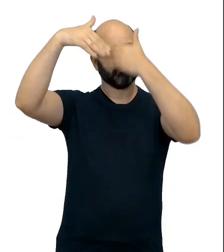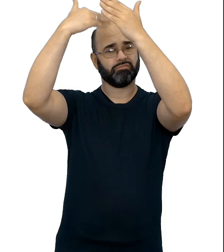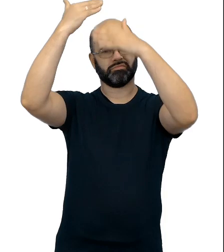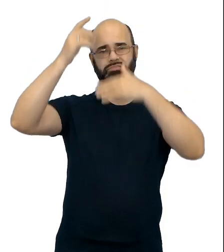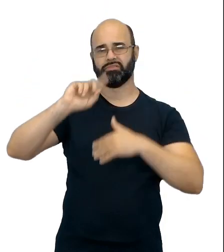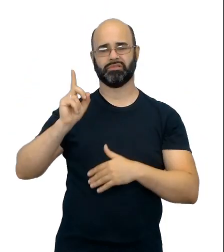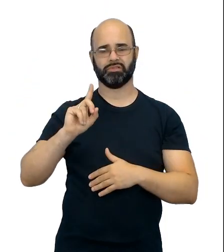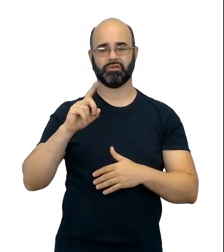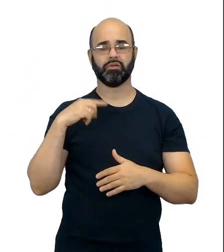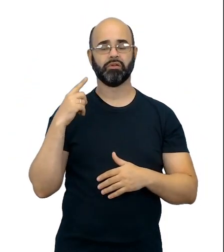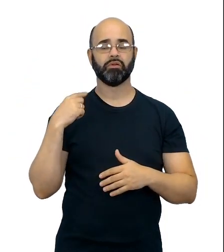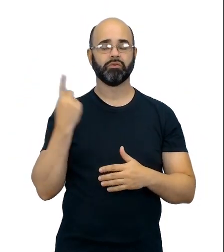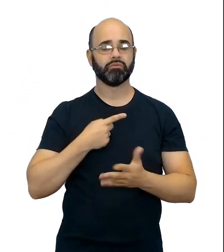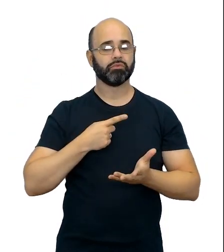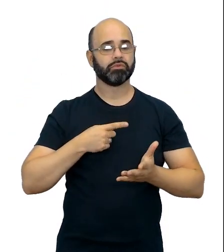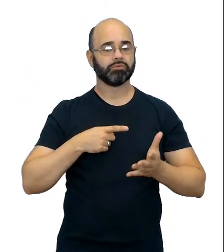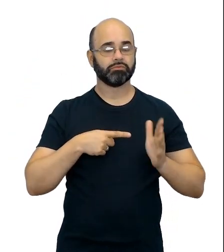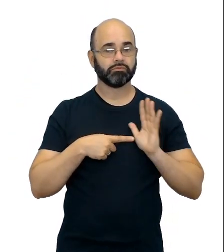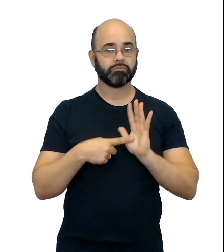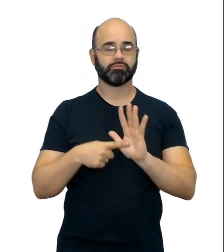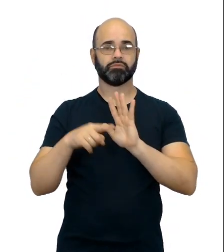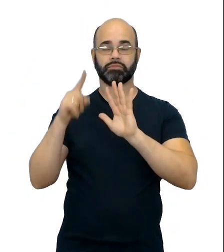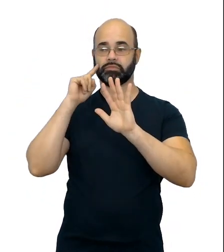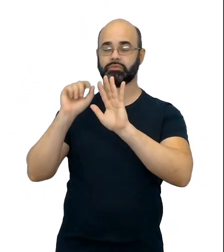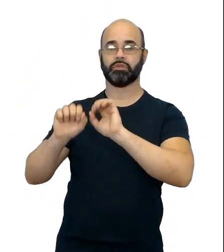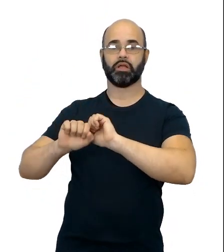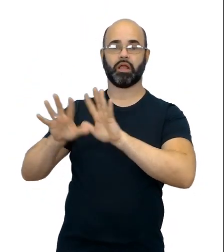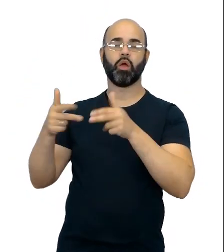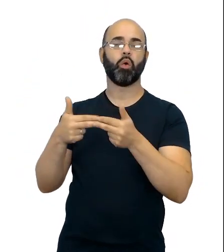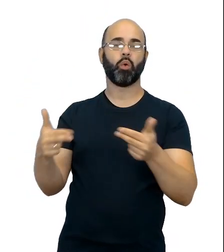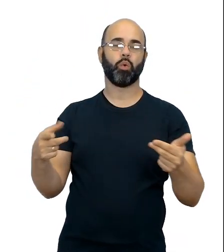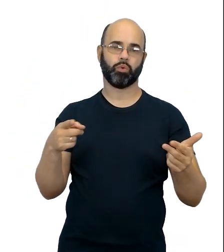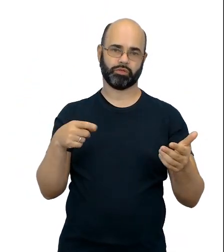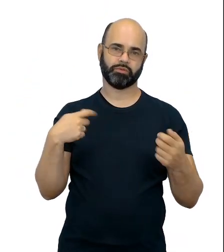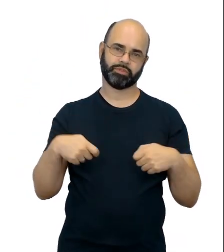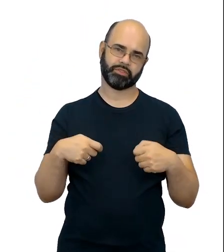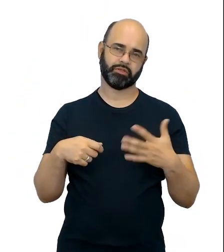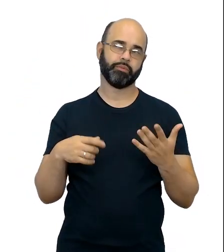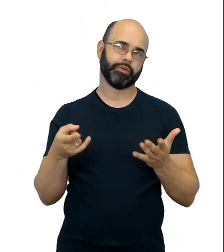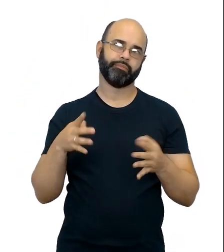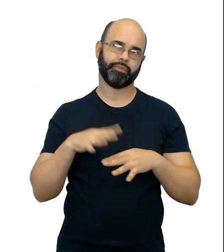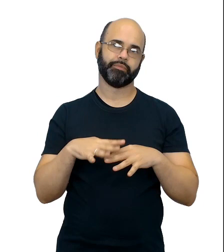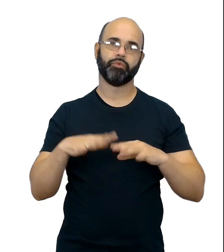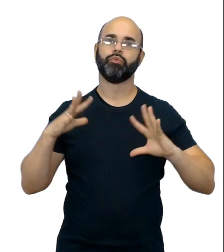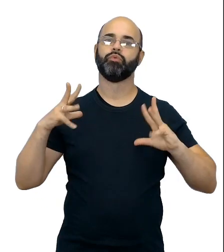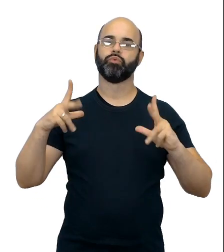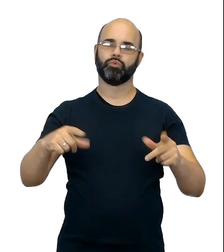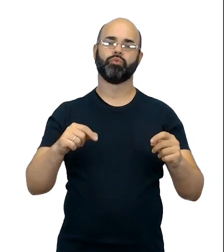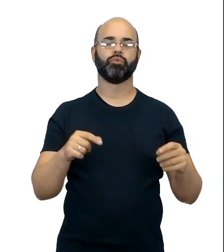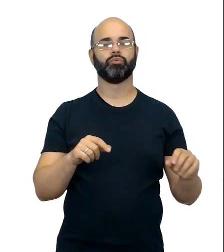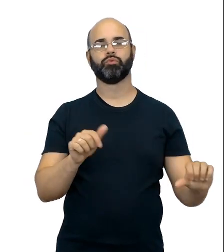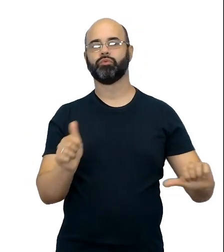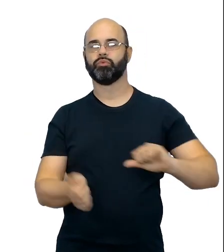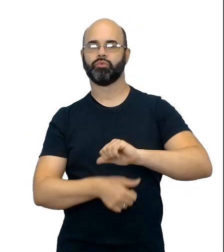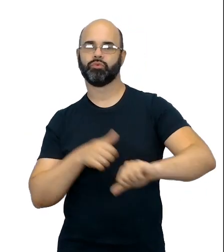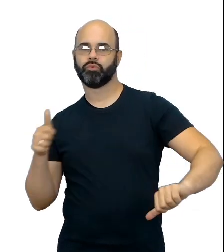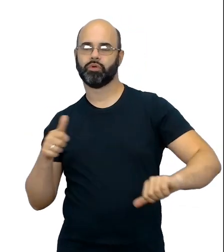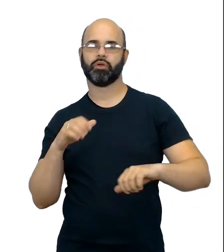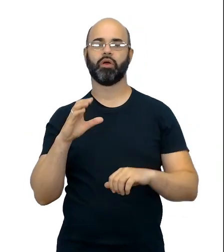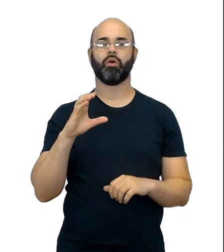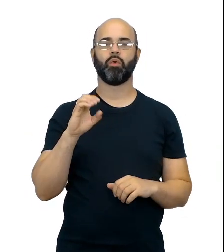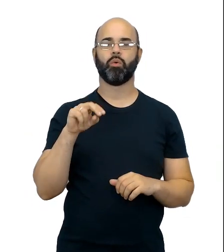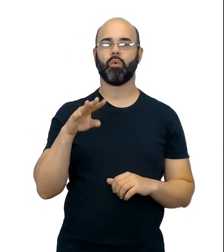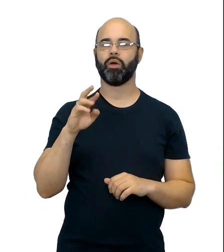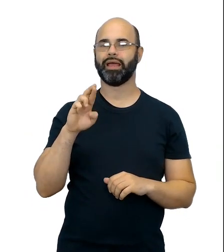mais concretas, se for possível. Nem tudo na matemática dá para virar concreto, como nós sabemos,